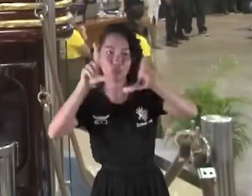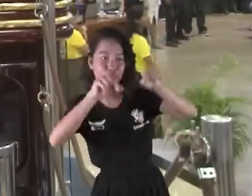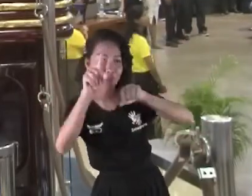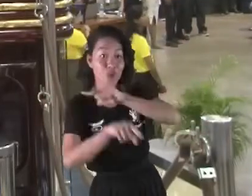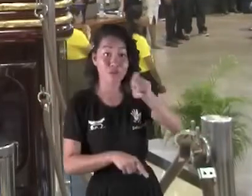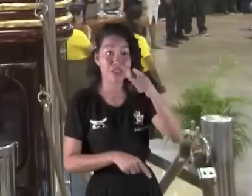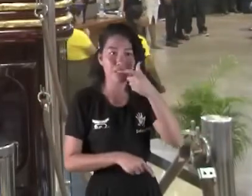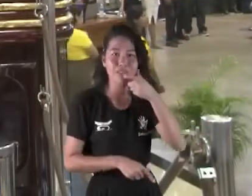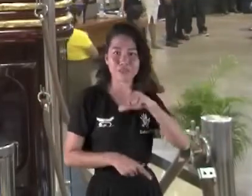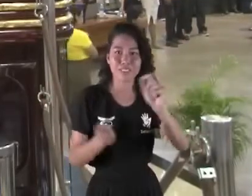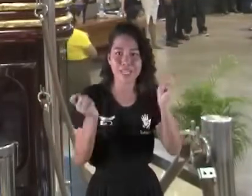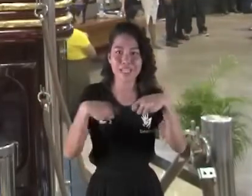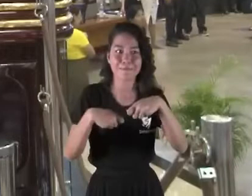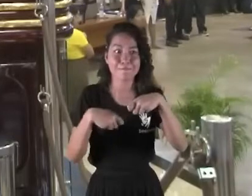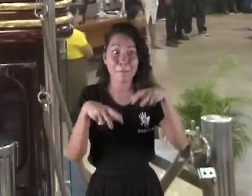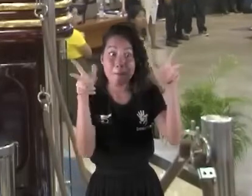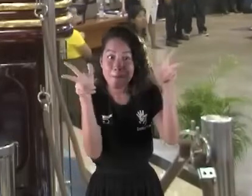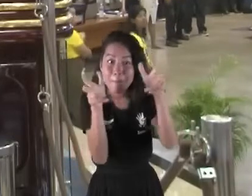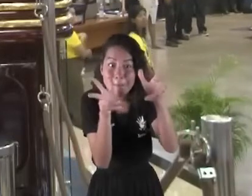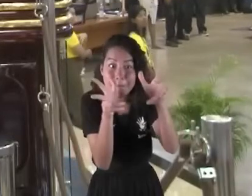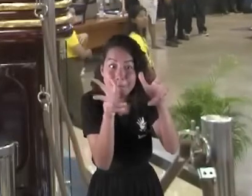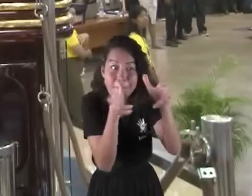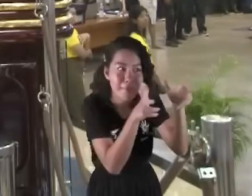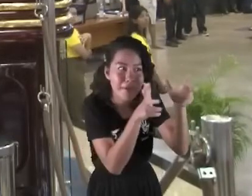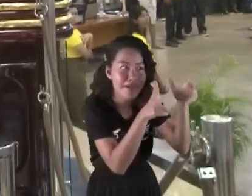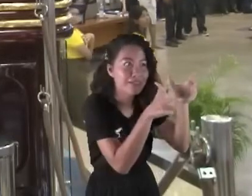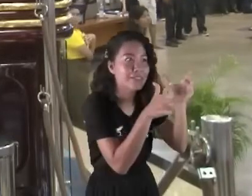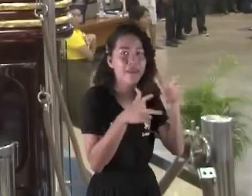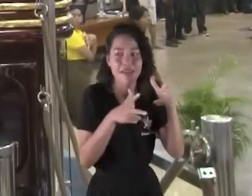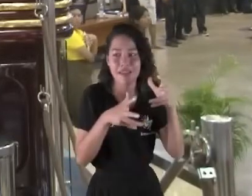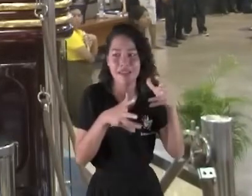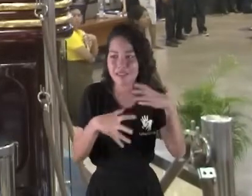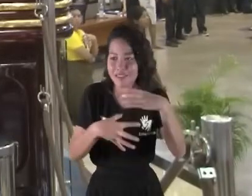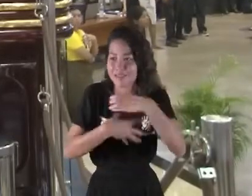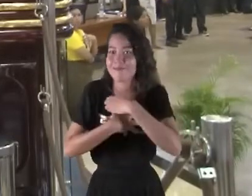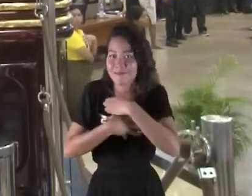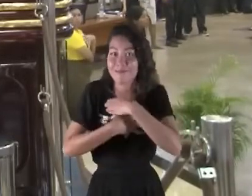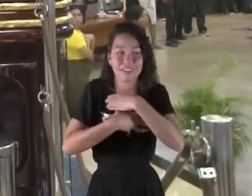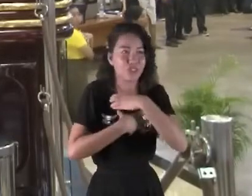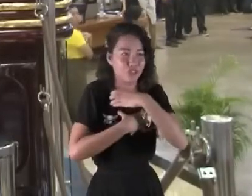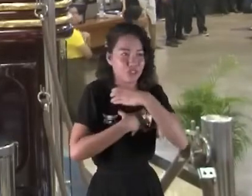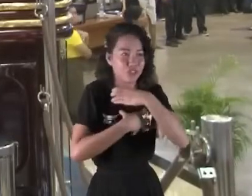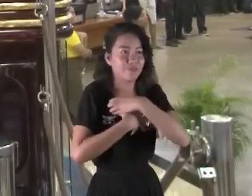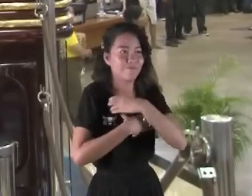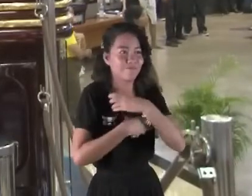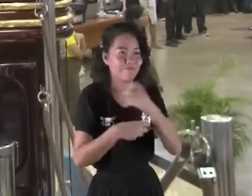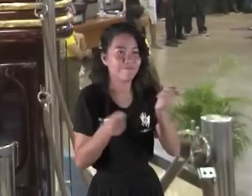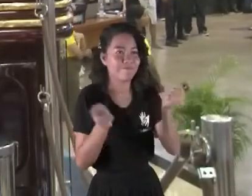ouve e sente.